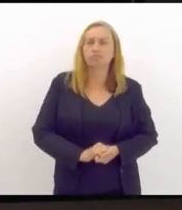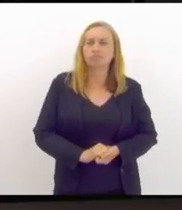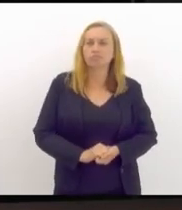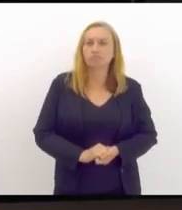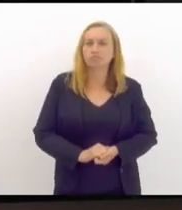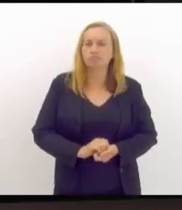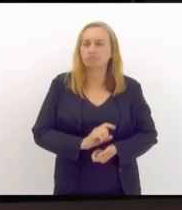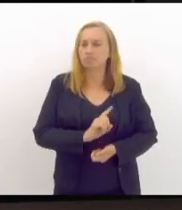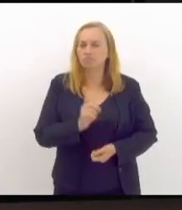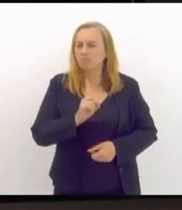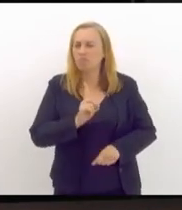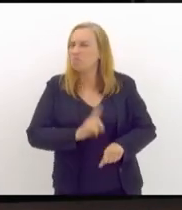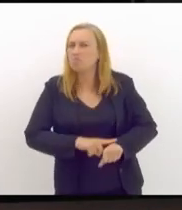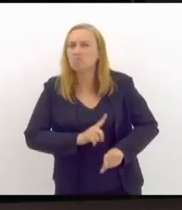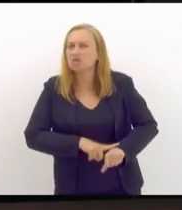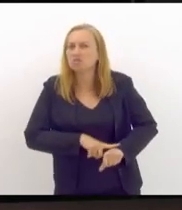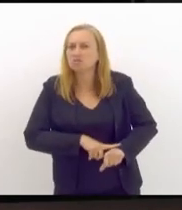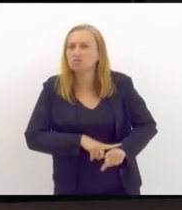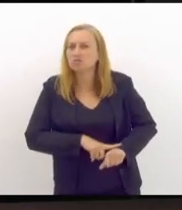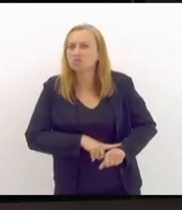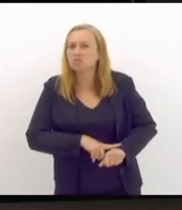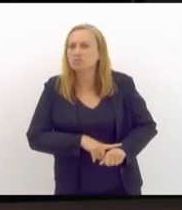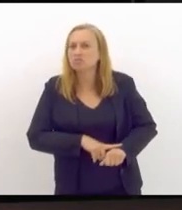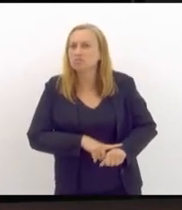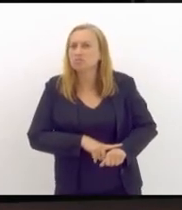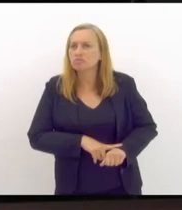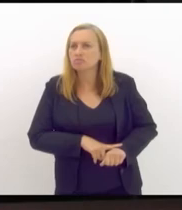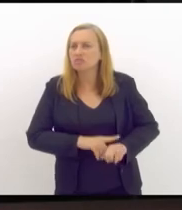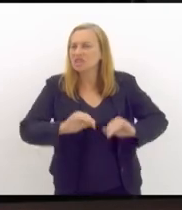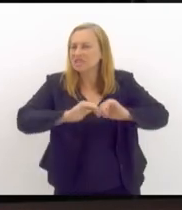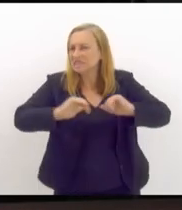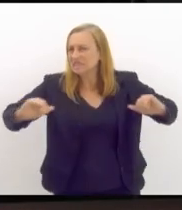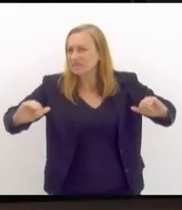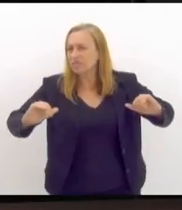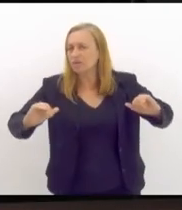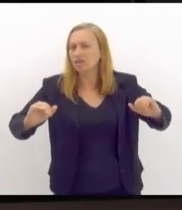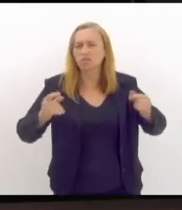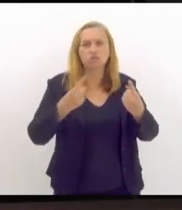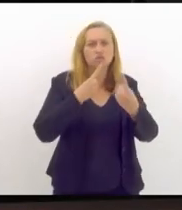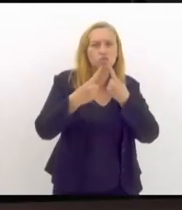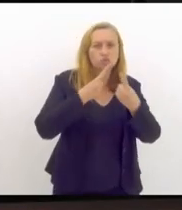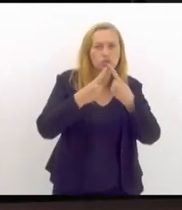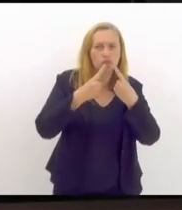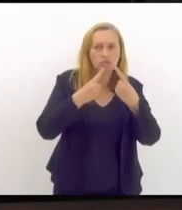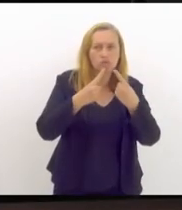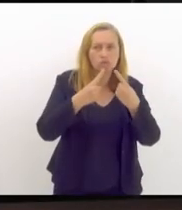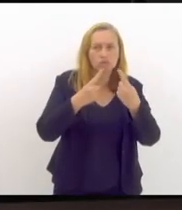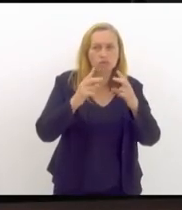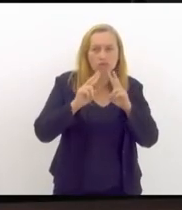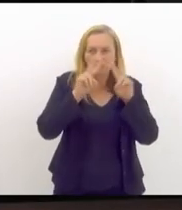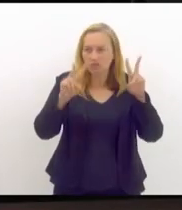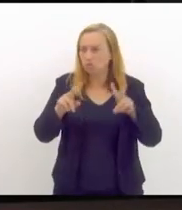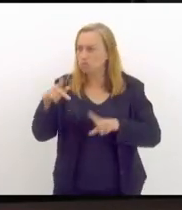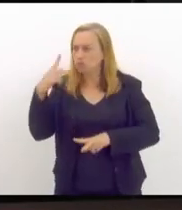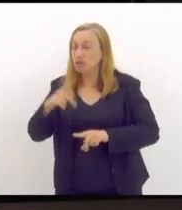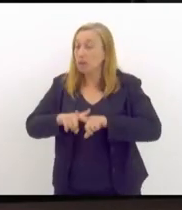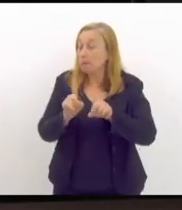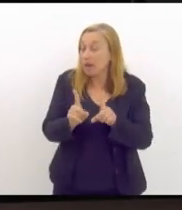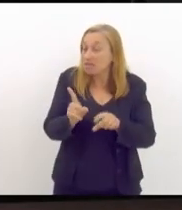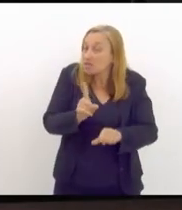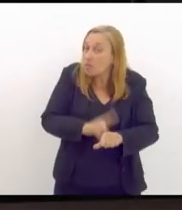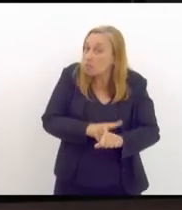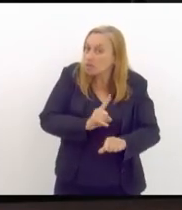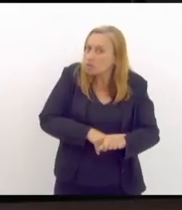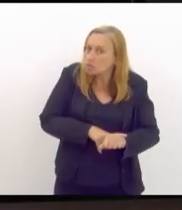não é hora de separar a discussão do ponto de vista político mas é